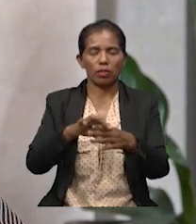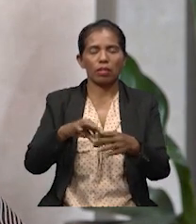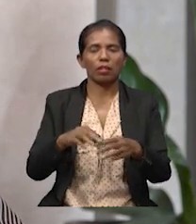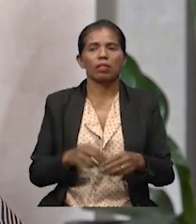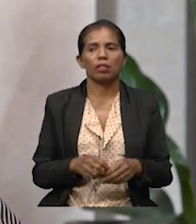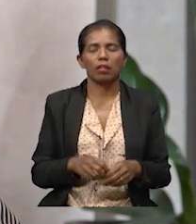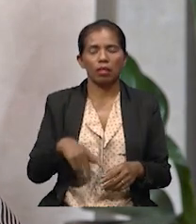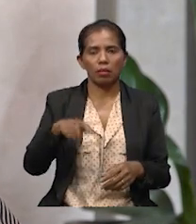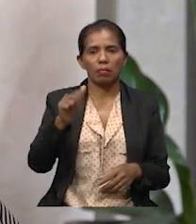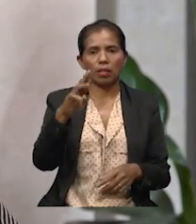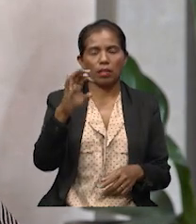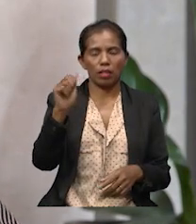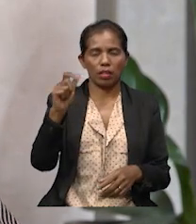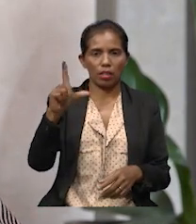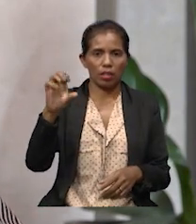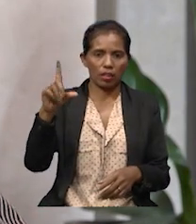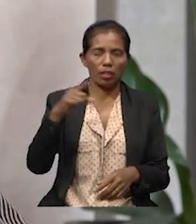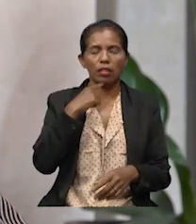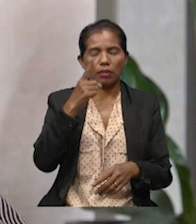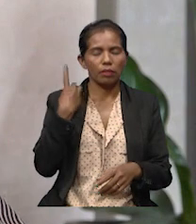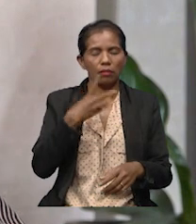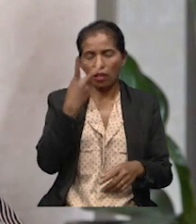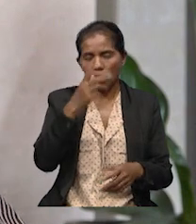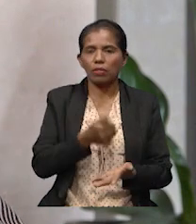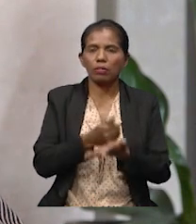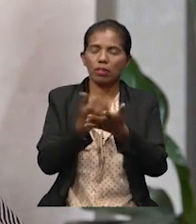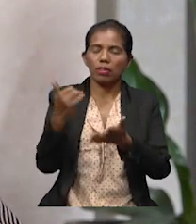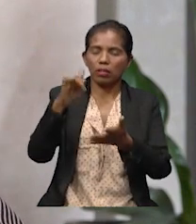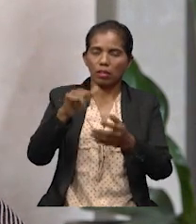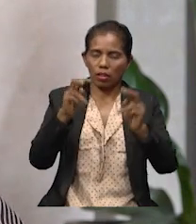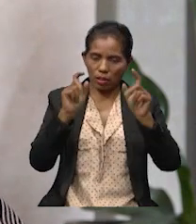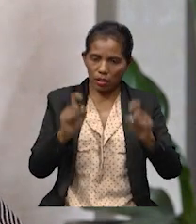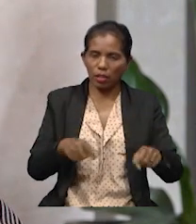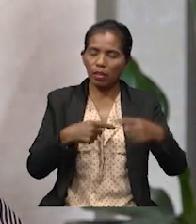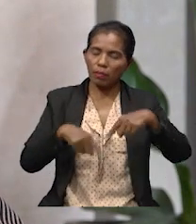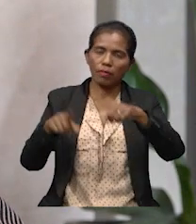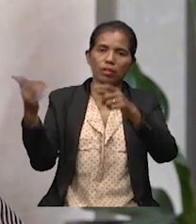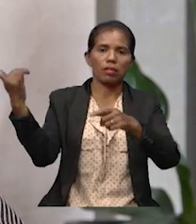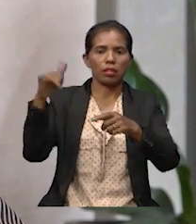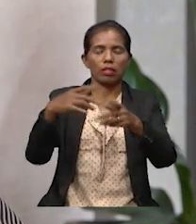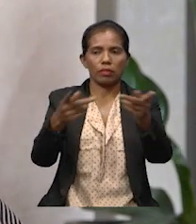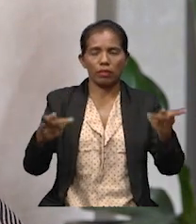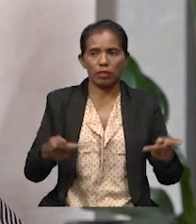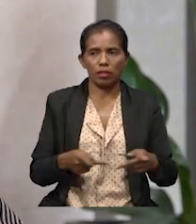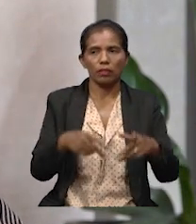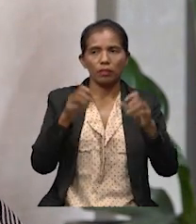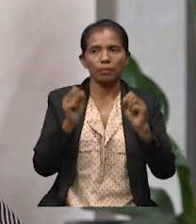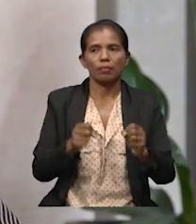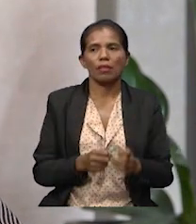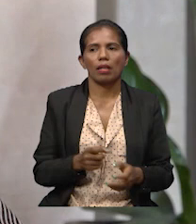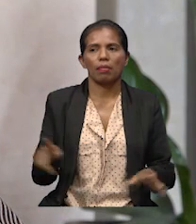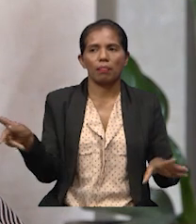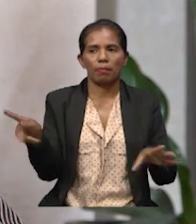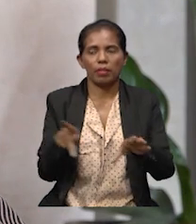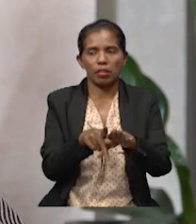mulher ela ainda nem, a nossa ajuda ser ainda bem, tem que fila fale, para ia ser nem fatem para ela participar